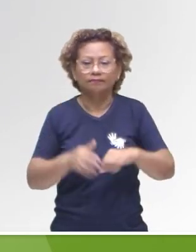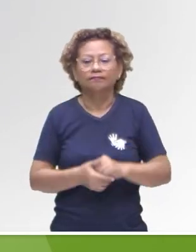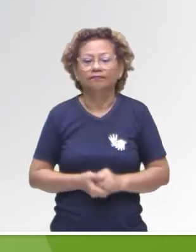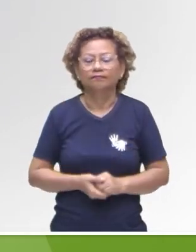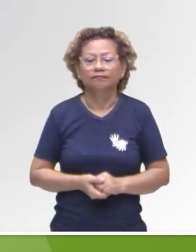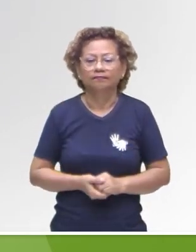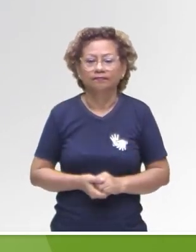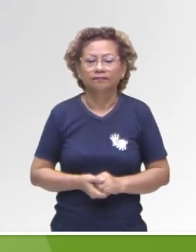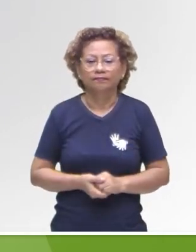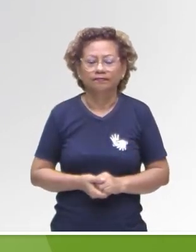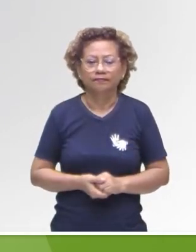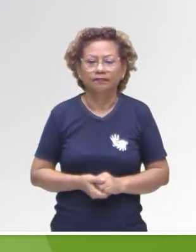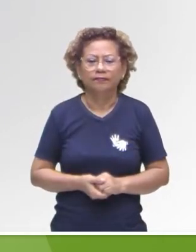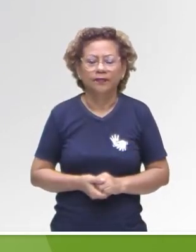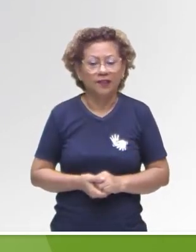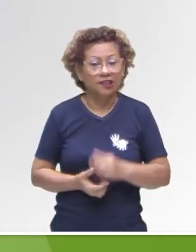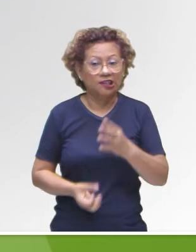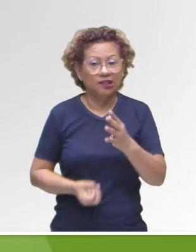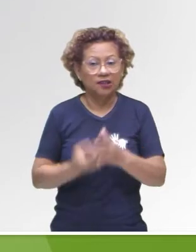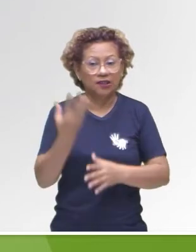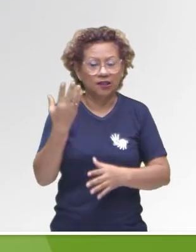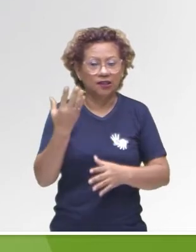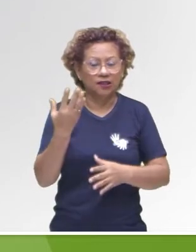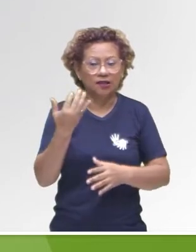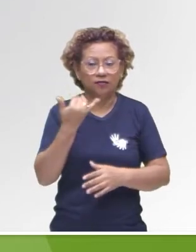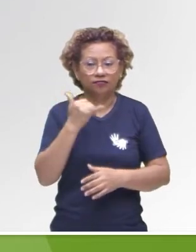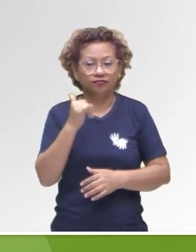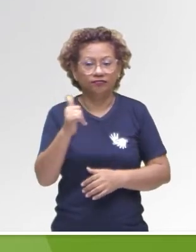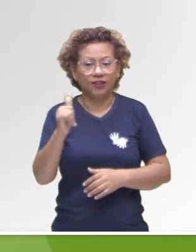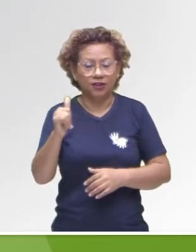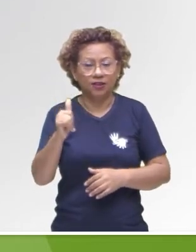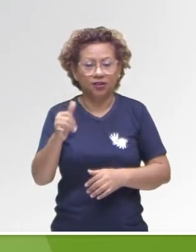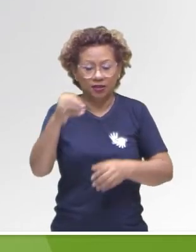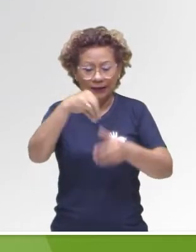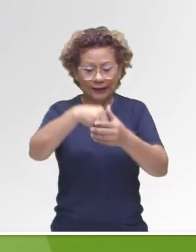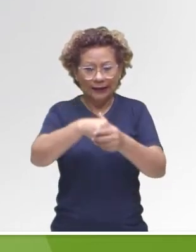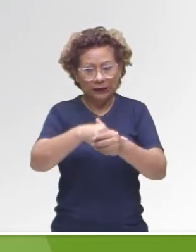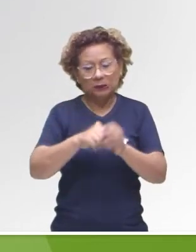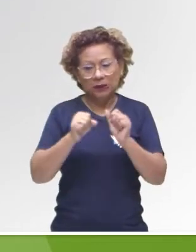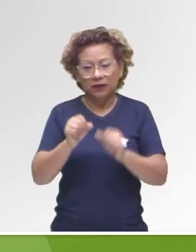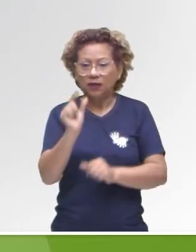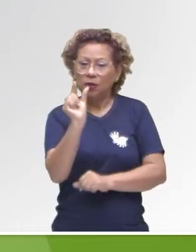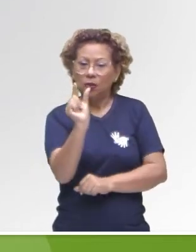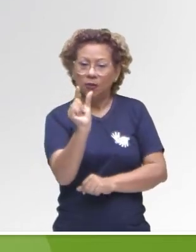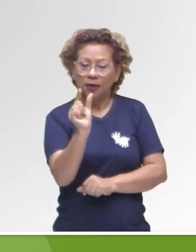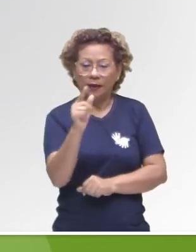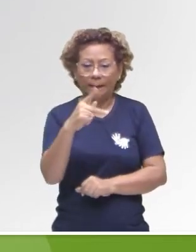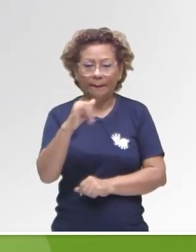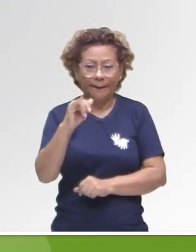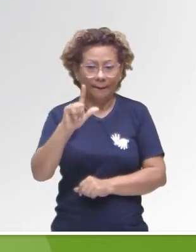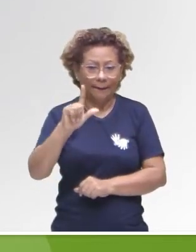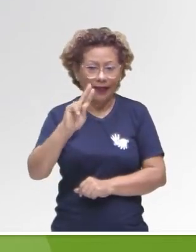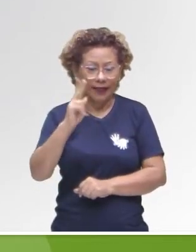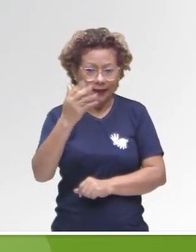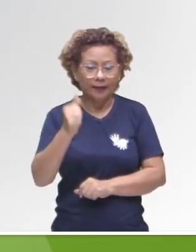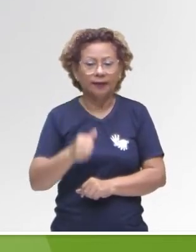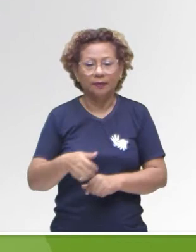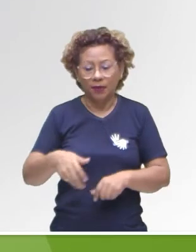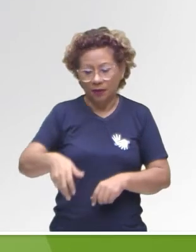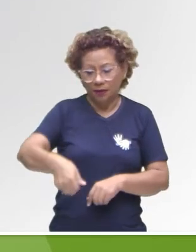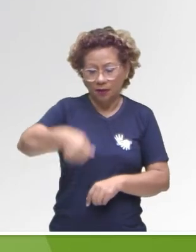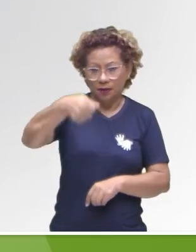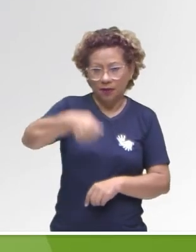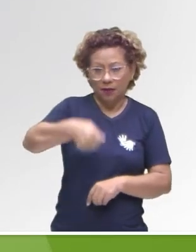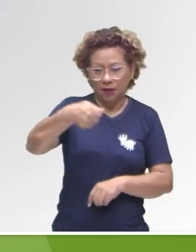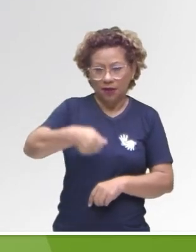né? O gerador é que fornece energia para o circuito. Isso aqui pode ser uma pilha, pode ser uma bateria, pode ser a tomada,